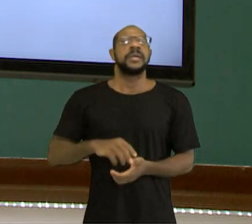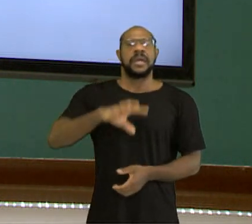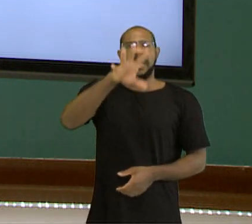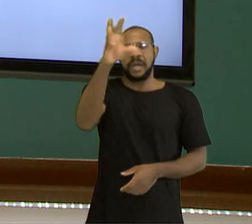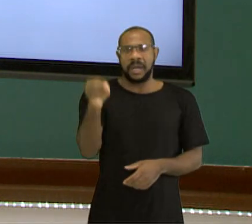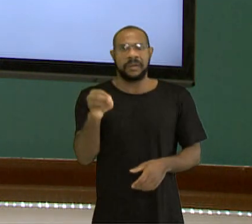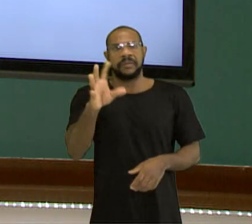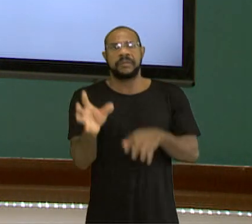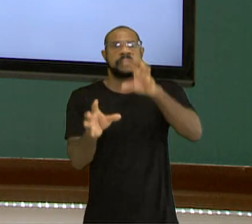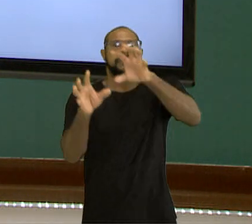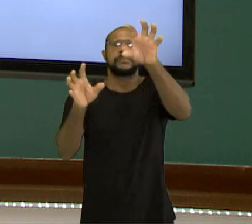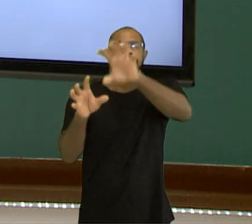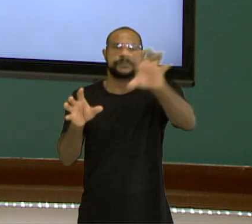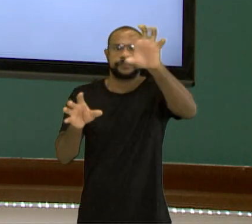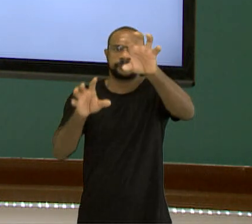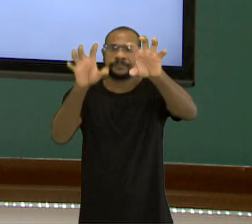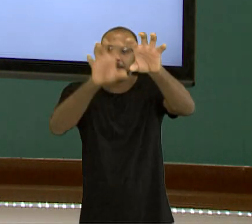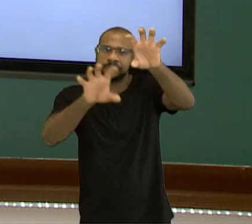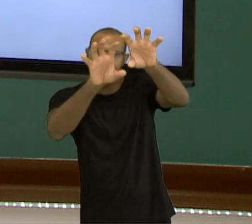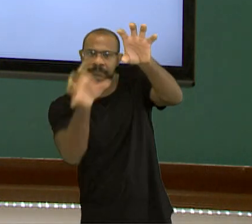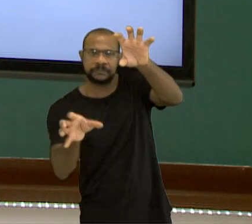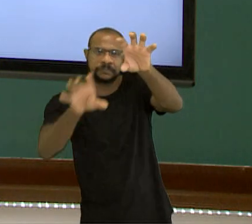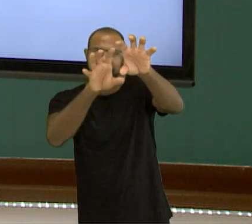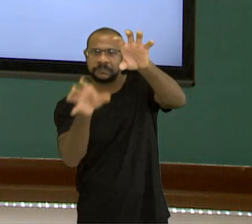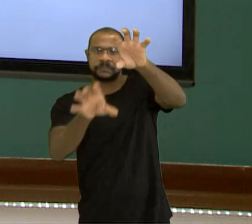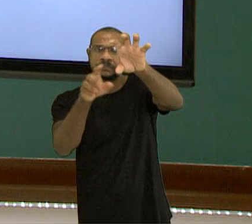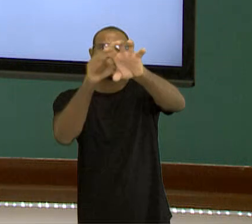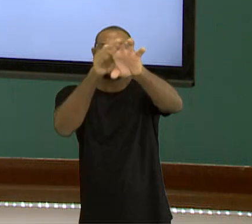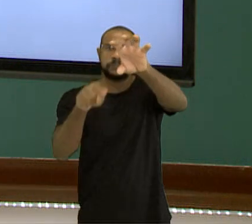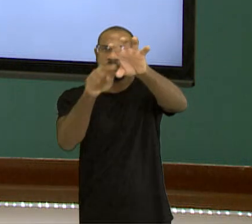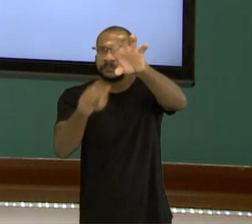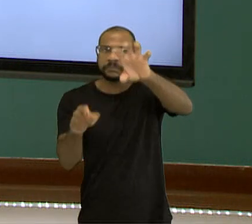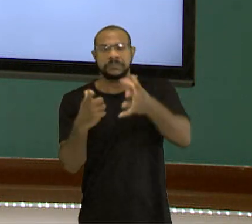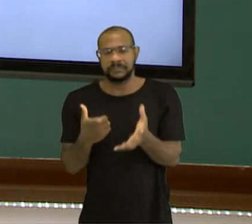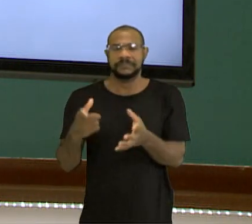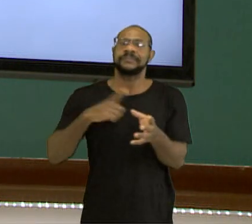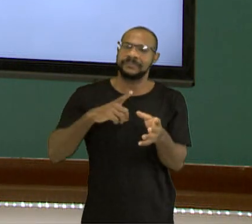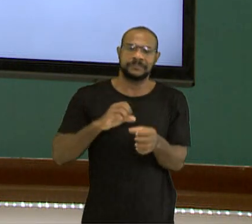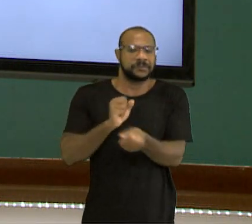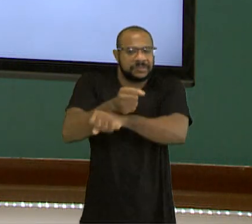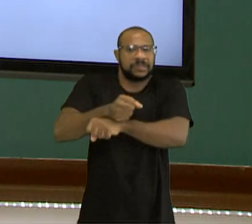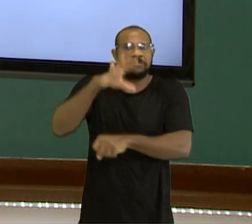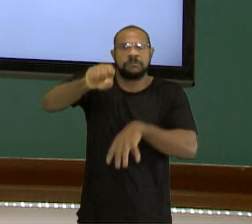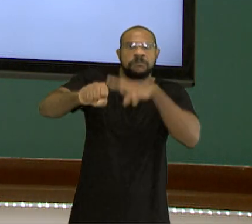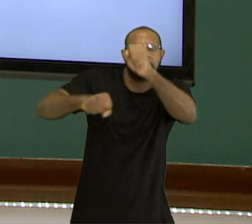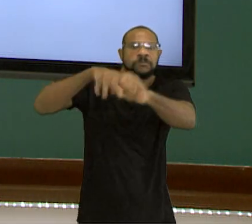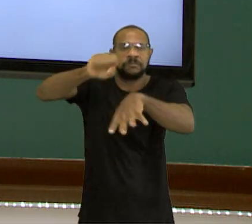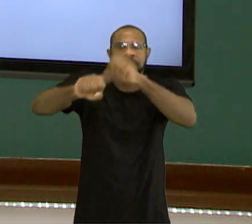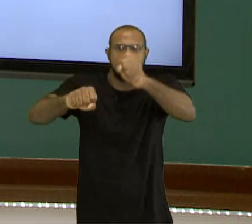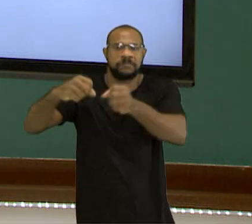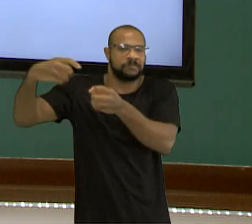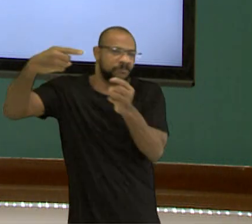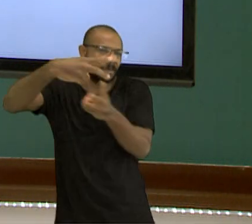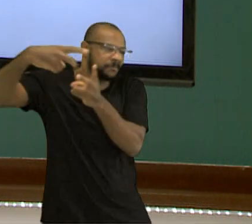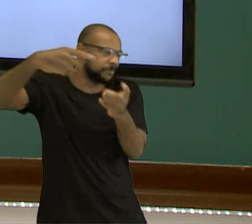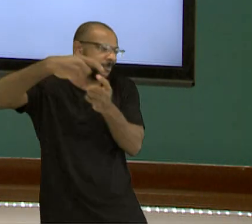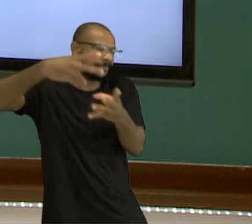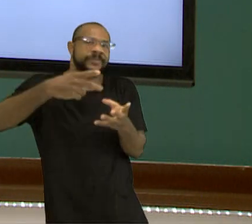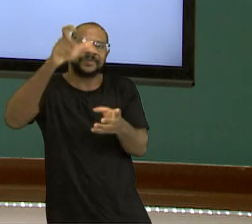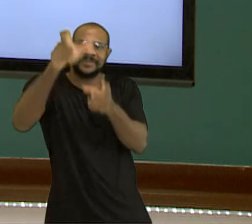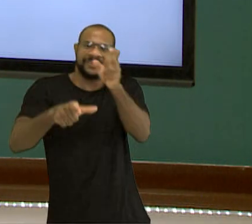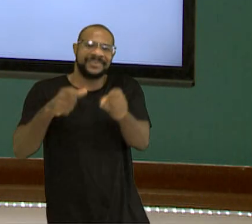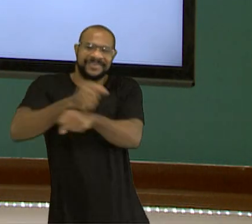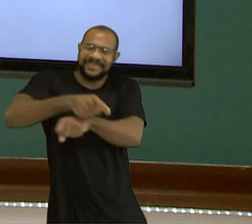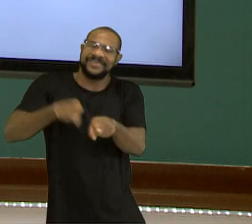e a África Central como as principais regiões fornecedoras dessa mão de obra para ser escravizadas aqui no